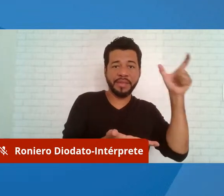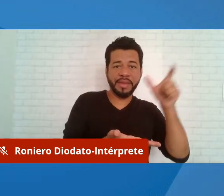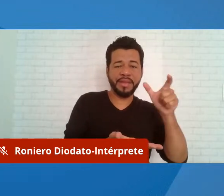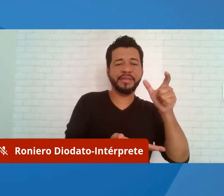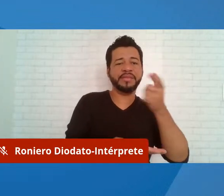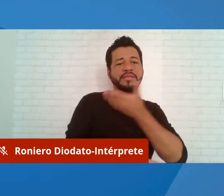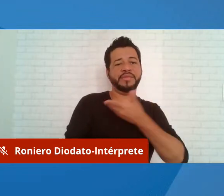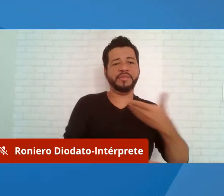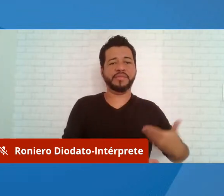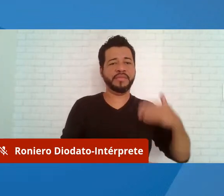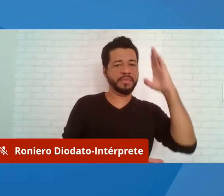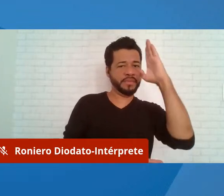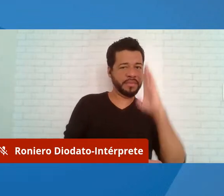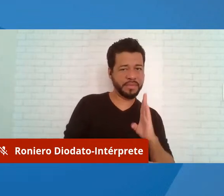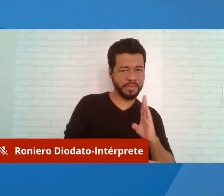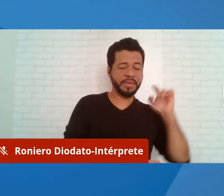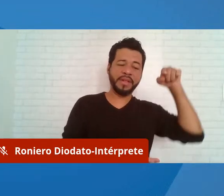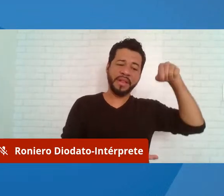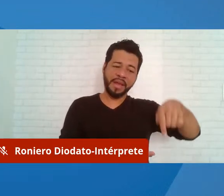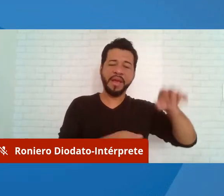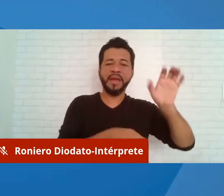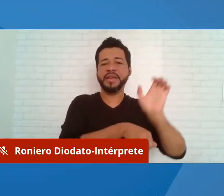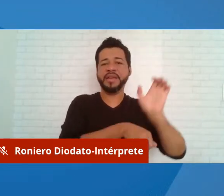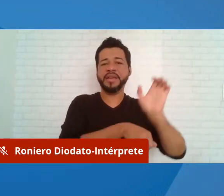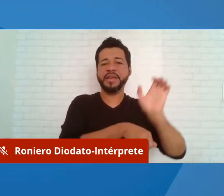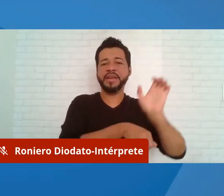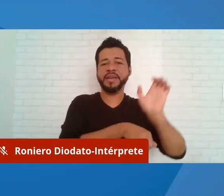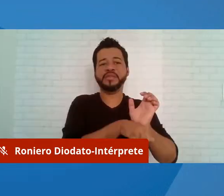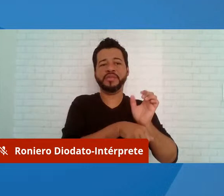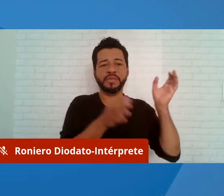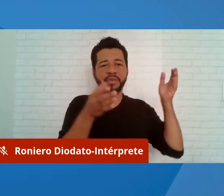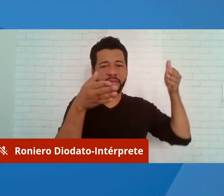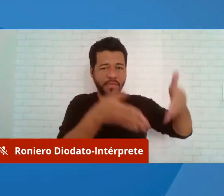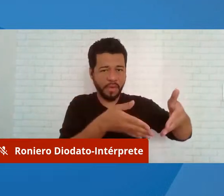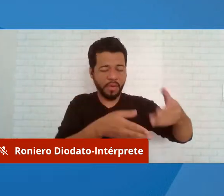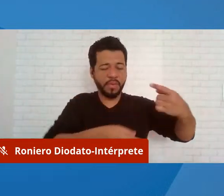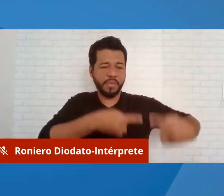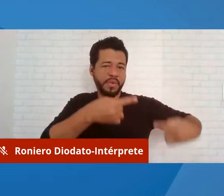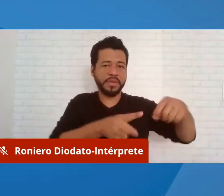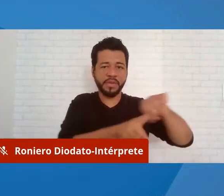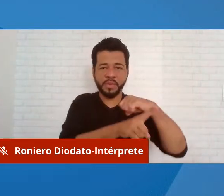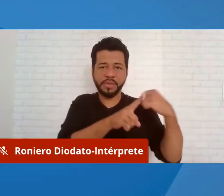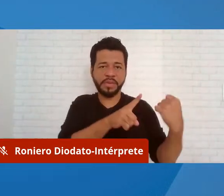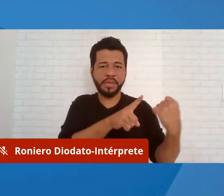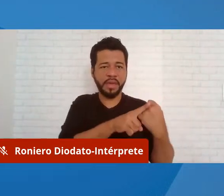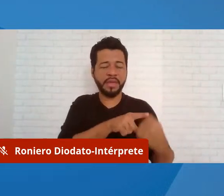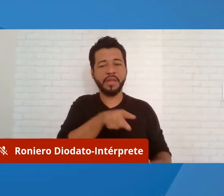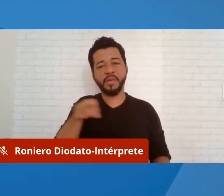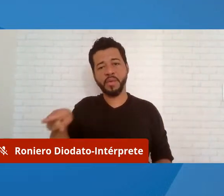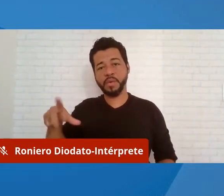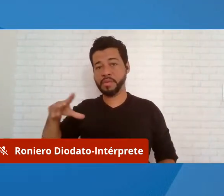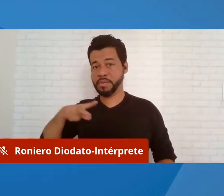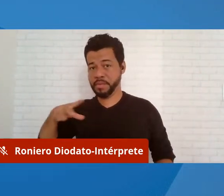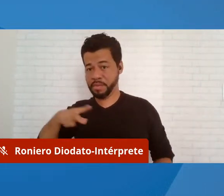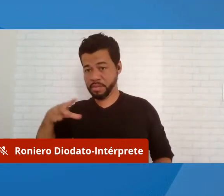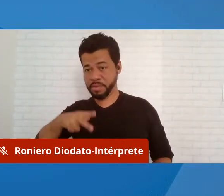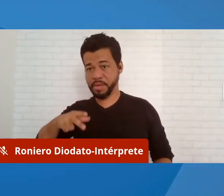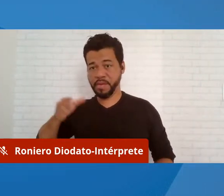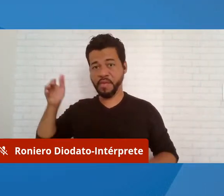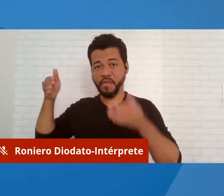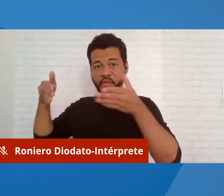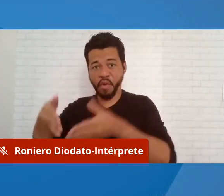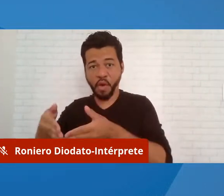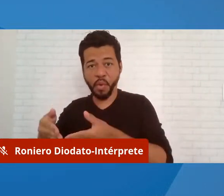políticas sociais, fortalece a esfera pública, e um setor que promove os interesses mercantis, o interesse do capital